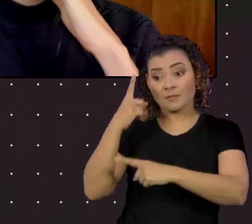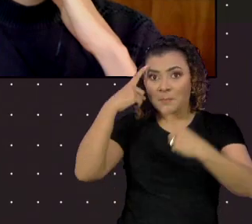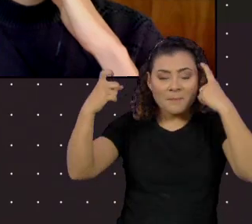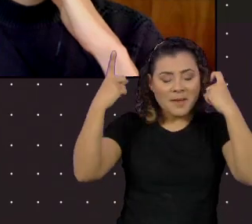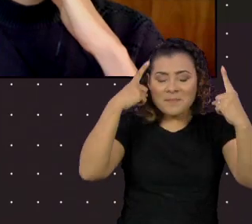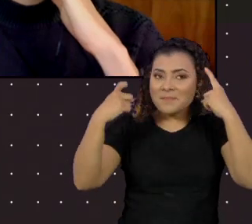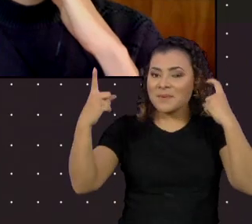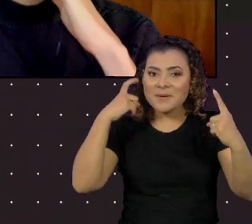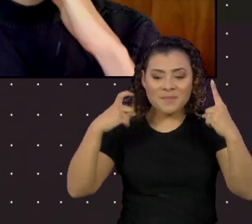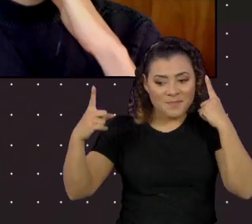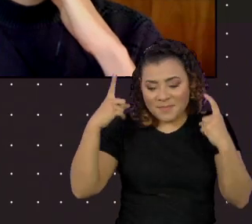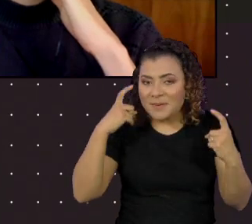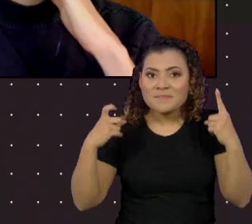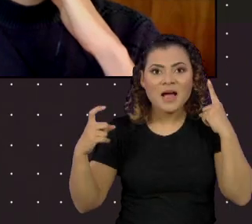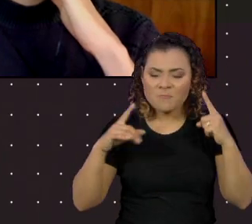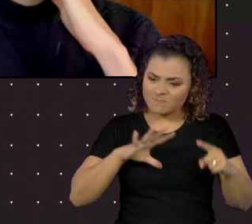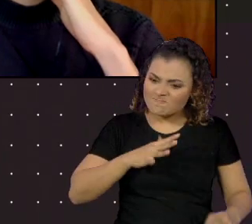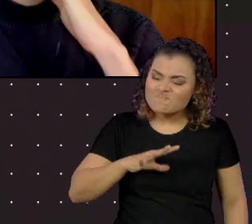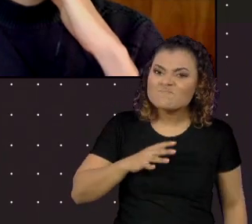inventiva, ousada,